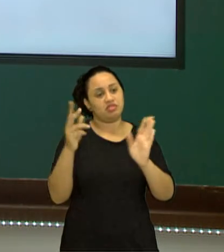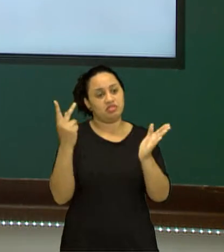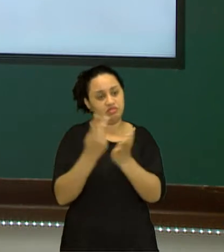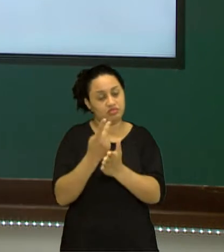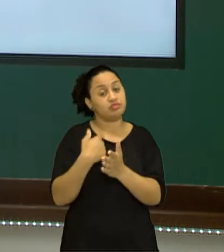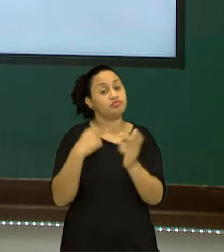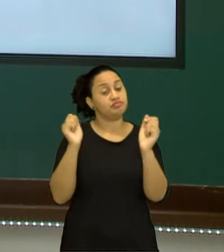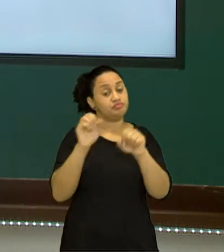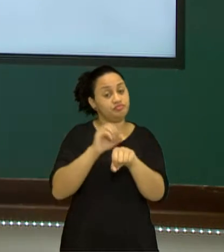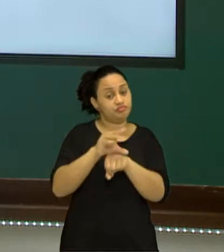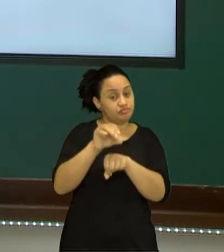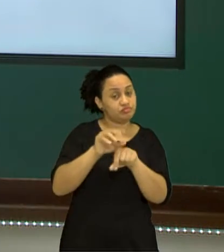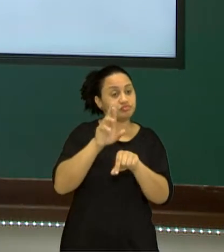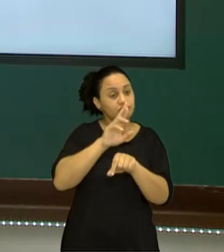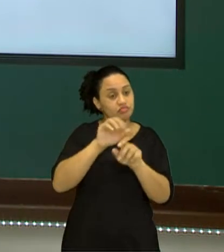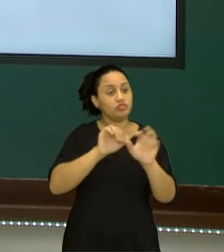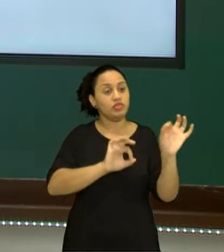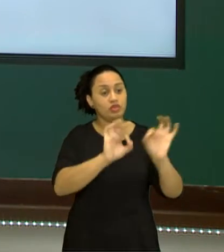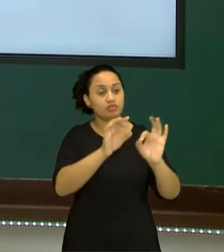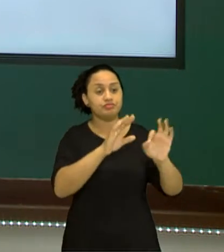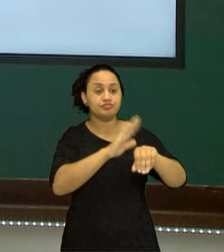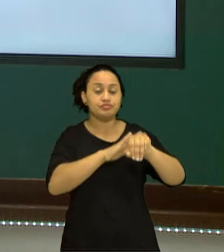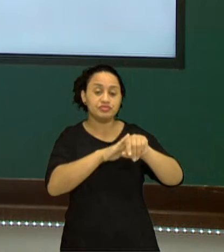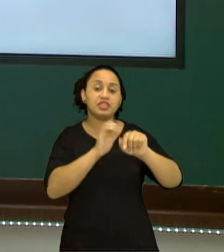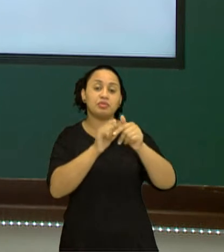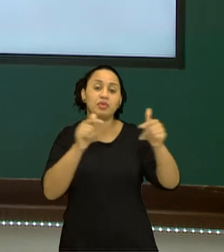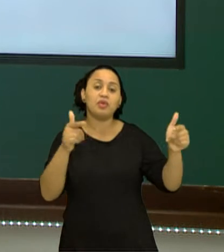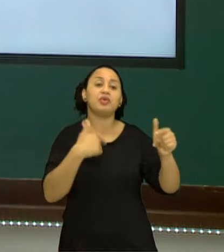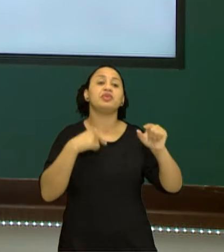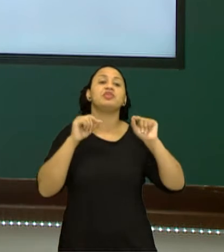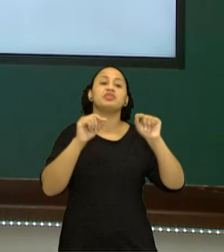de resposta é: a gestão do tempo é uma ferramenta